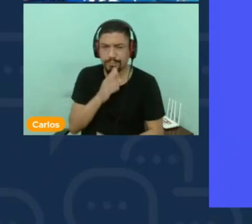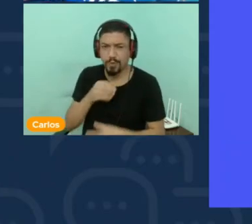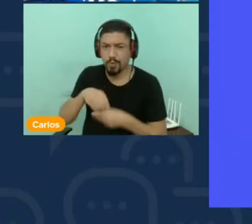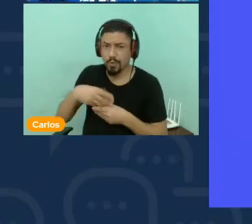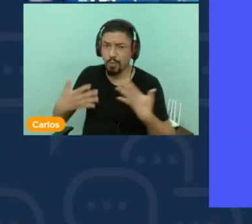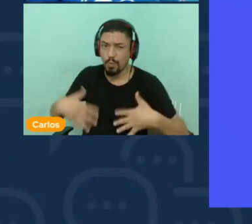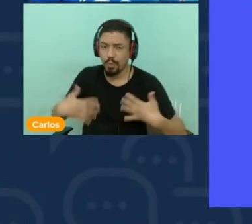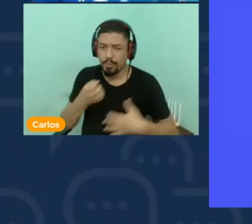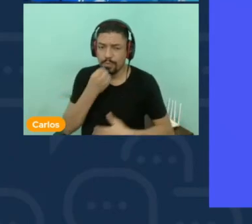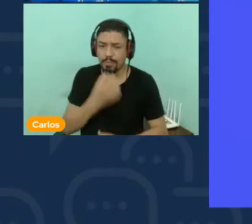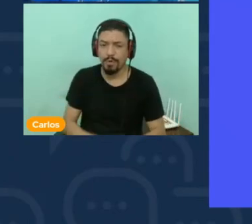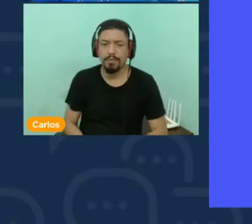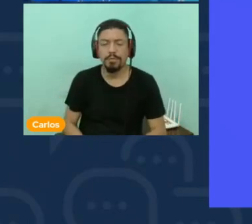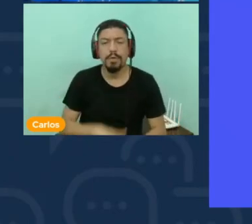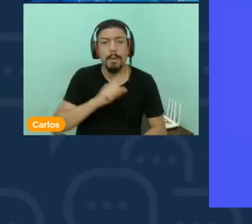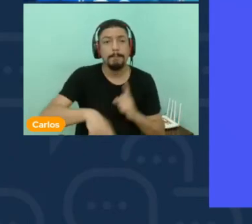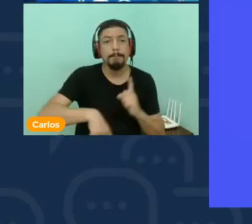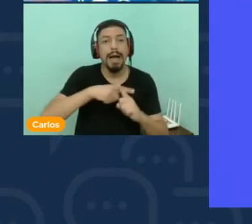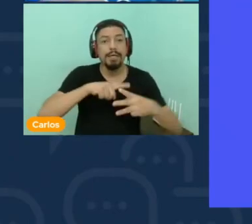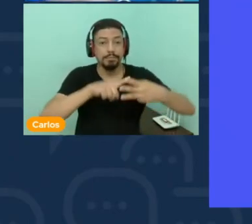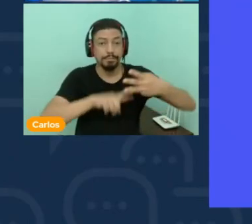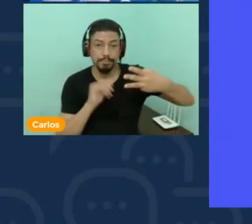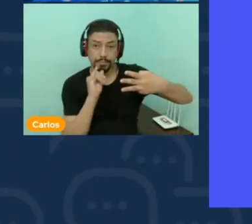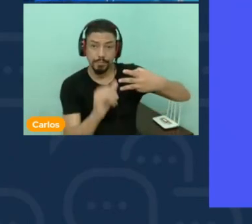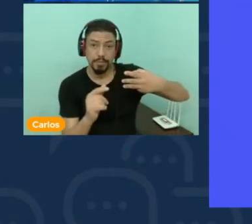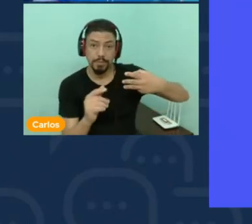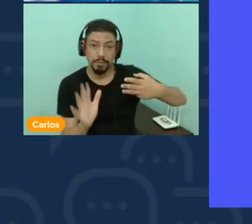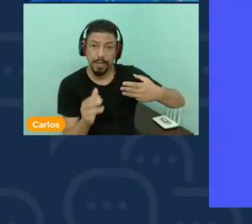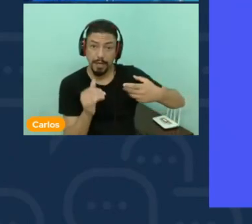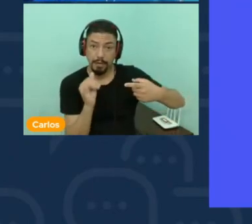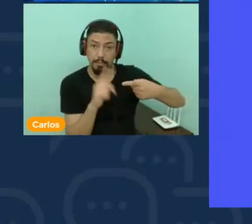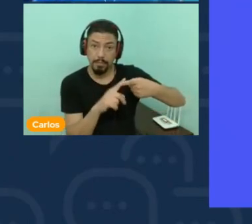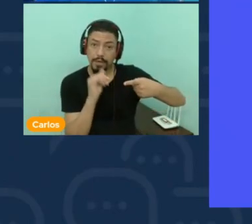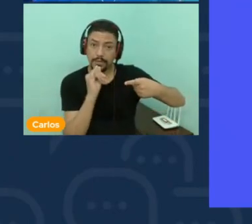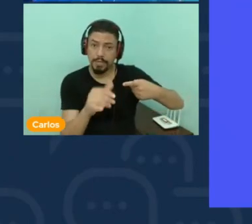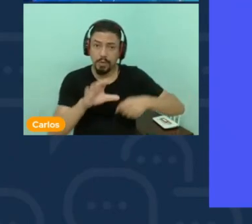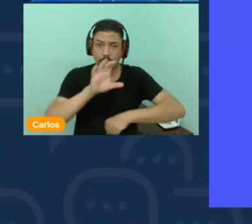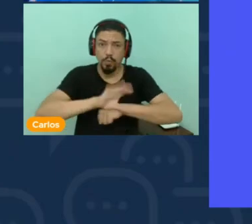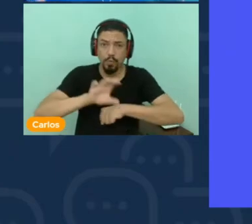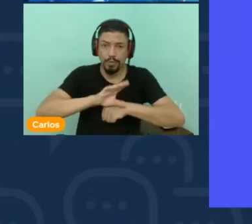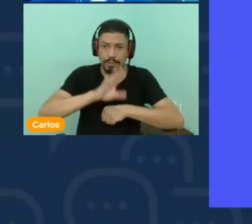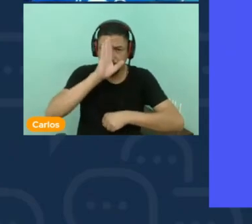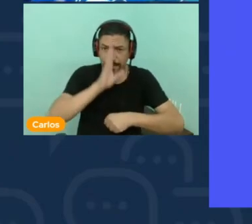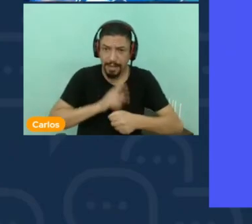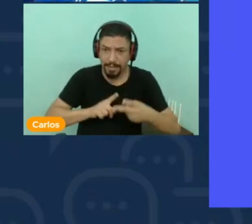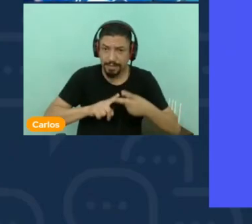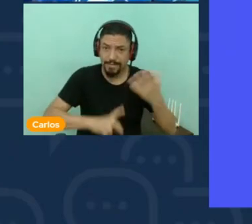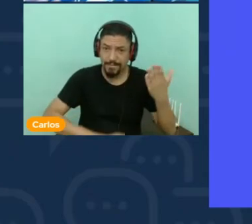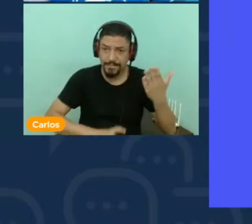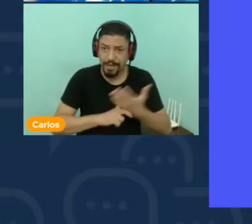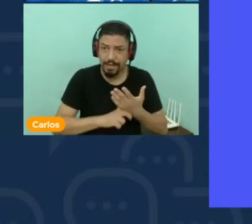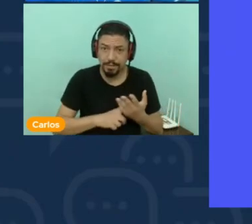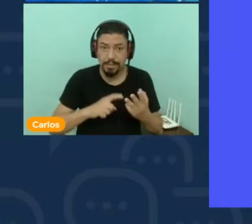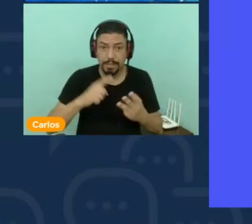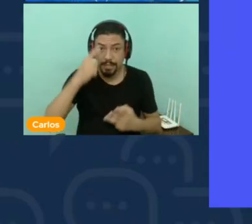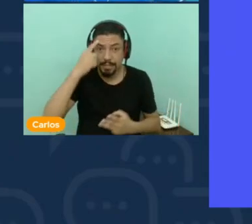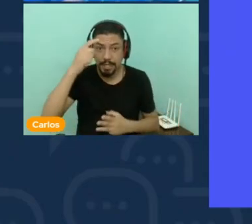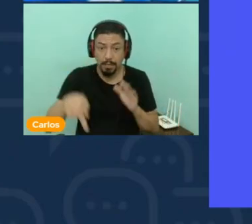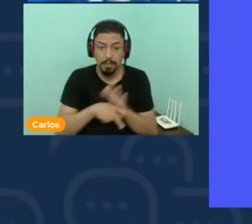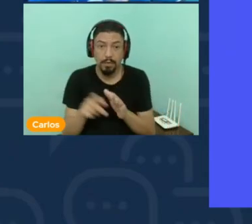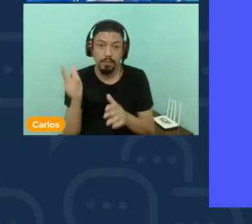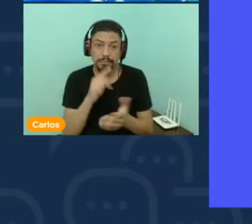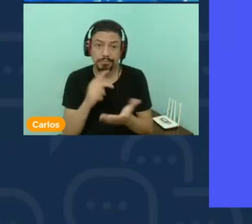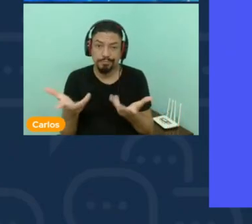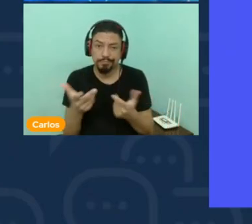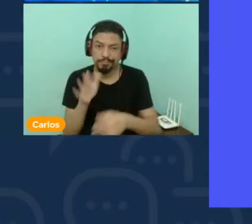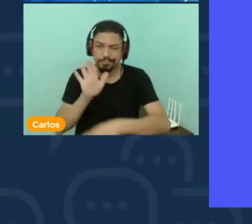3 recadinhos, né? O primeiro eu já dei, falar dos treinamentos gratuitos, dos vouchers e sobre uma iniciativa de empregabilidade,